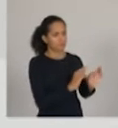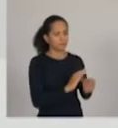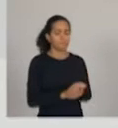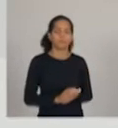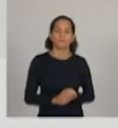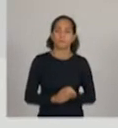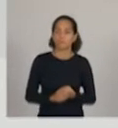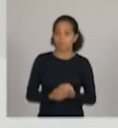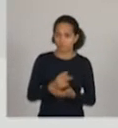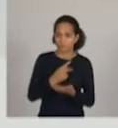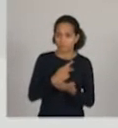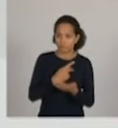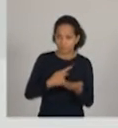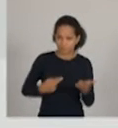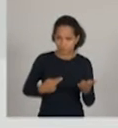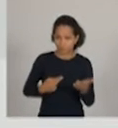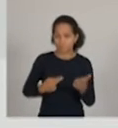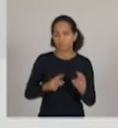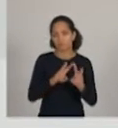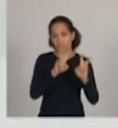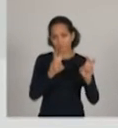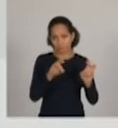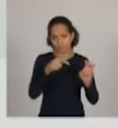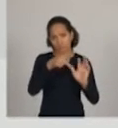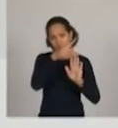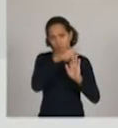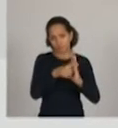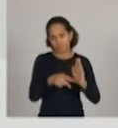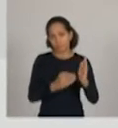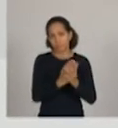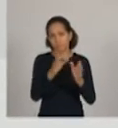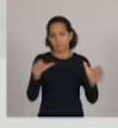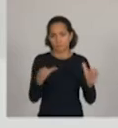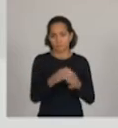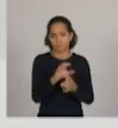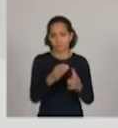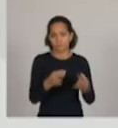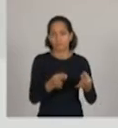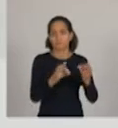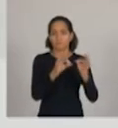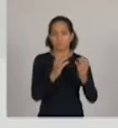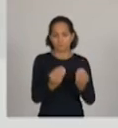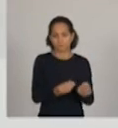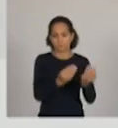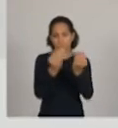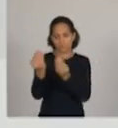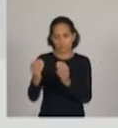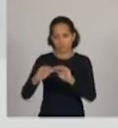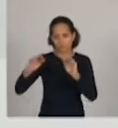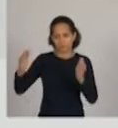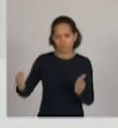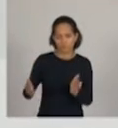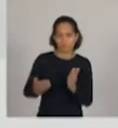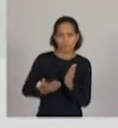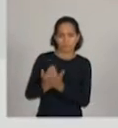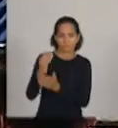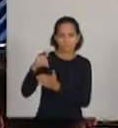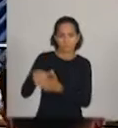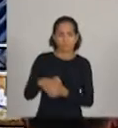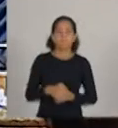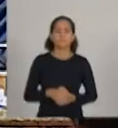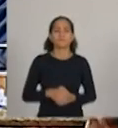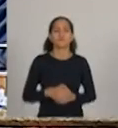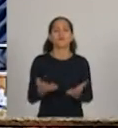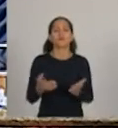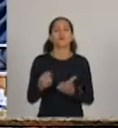Presidente, matéria aprovada na Comissão de Ciência e Tecnologia, devolvo a mesa para aprovação da referida matéria. Ok, eu